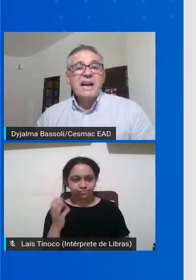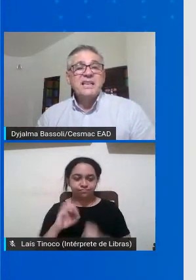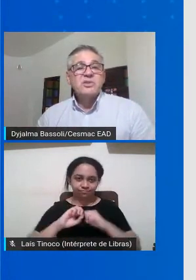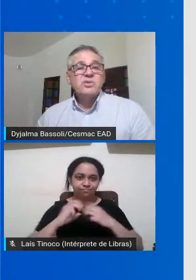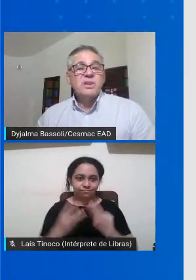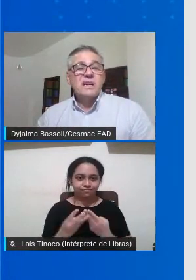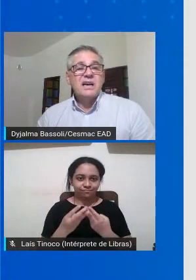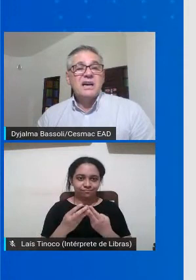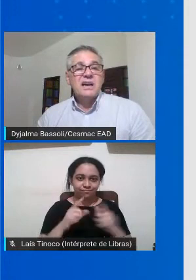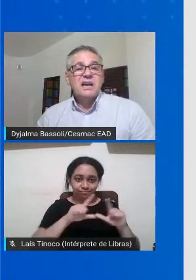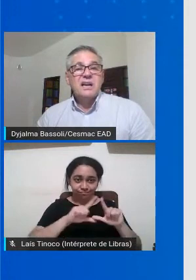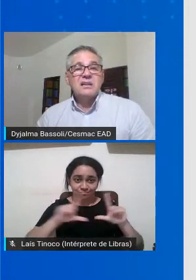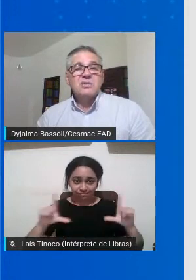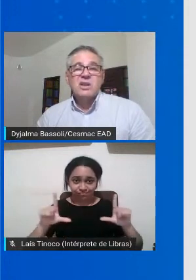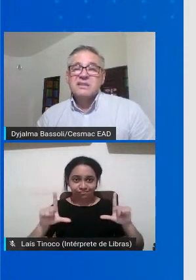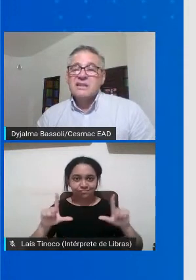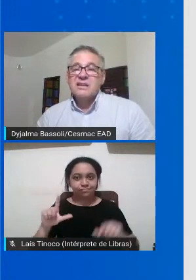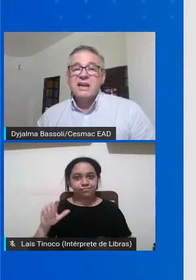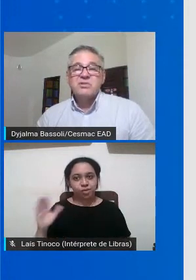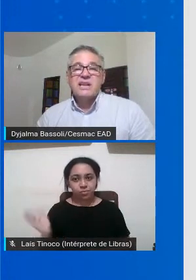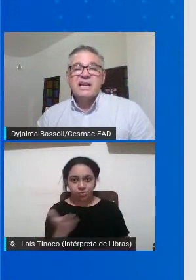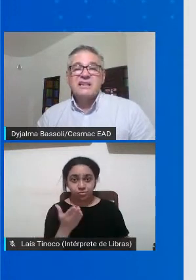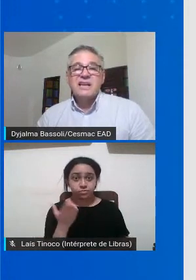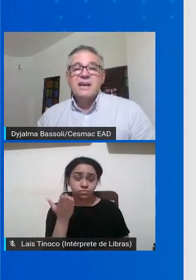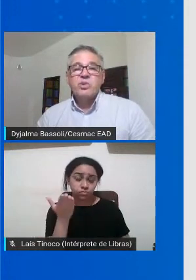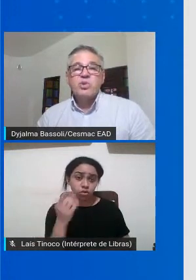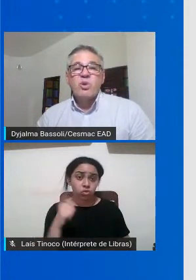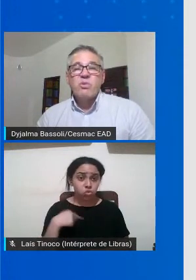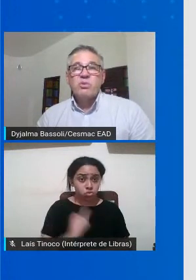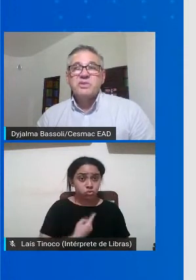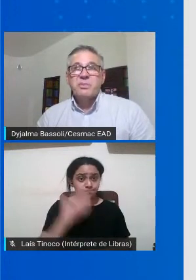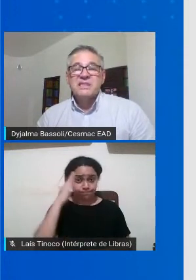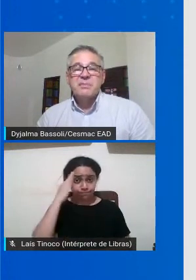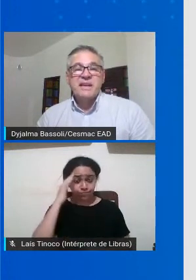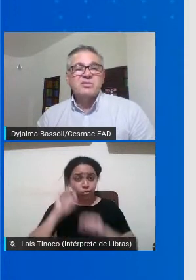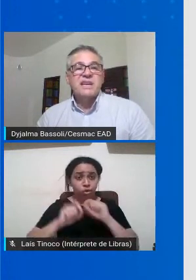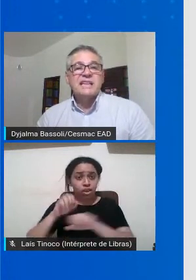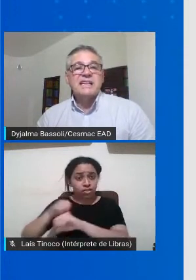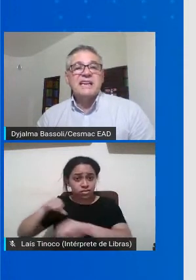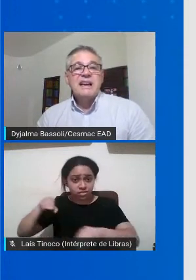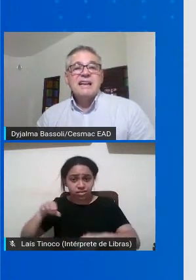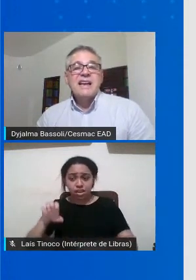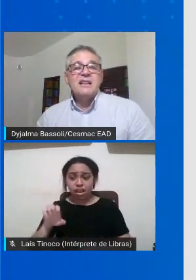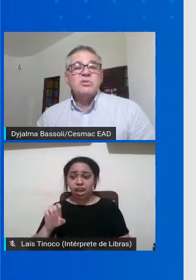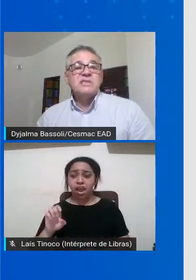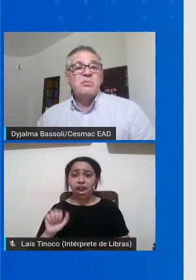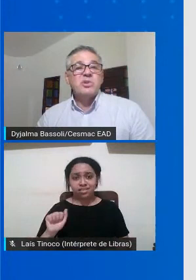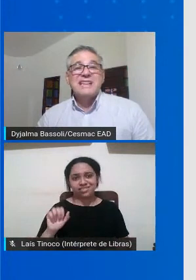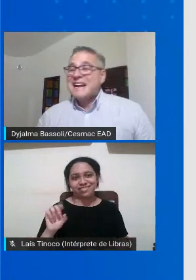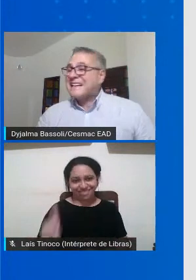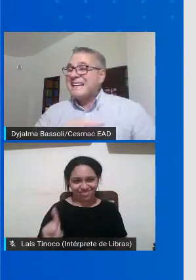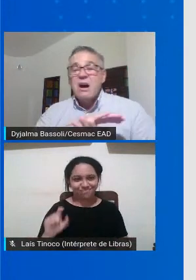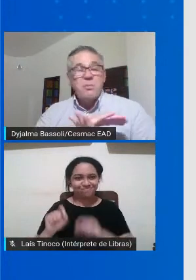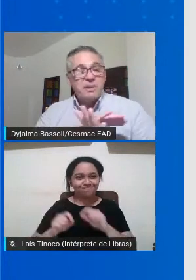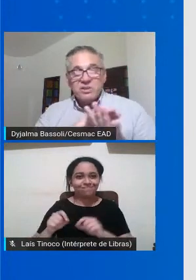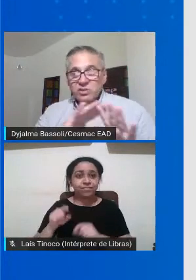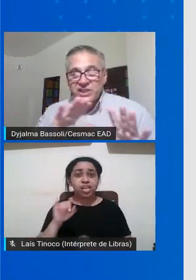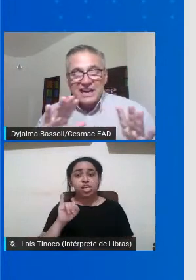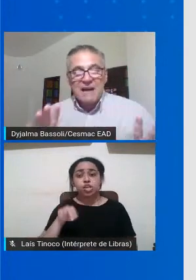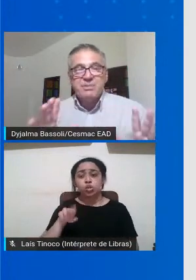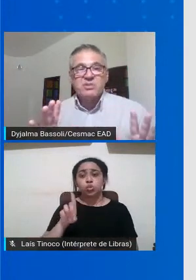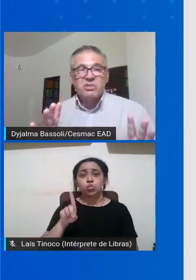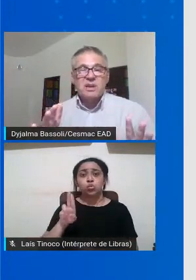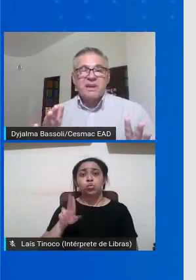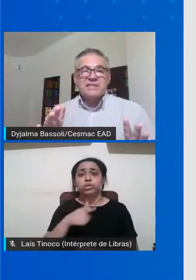E para isso nós entendemos na EAD é muito comum se perceber isso na EAD que a indução modelar que não